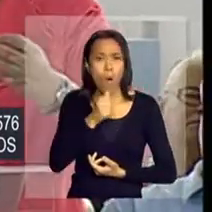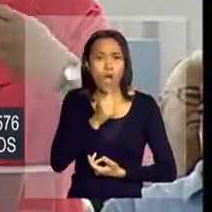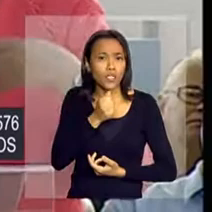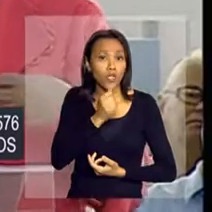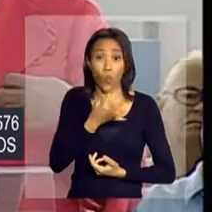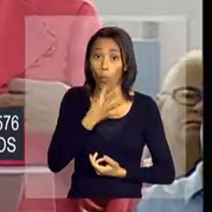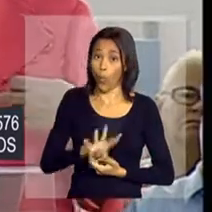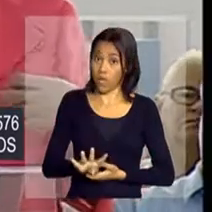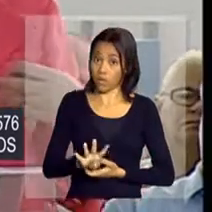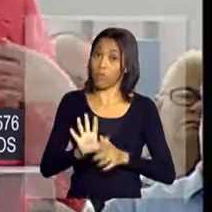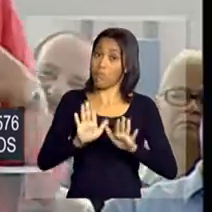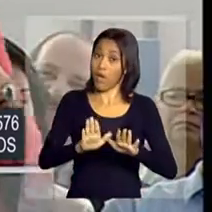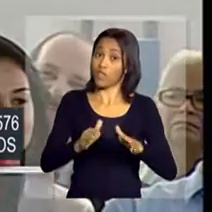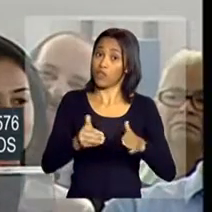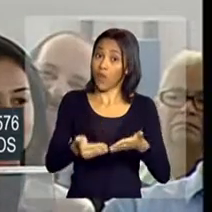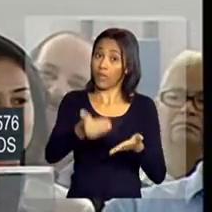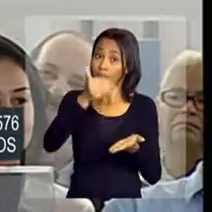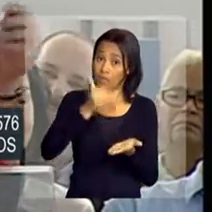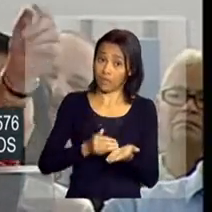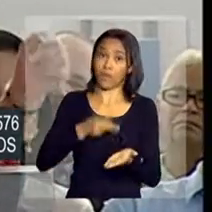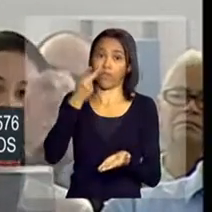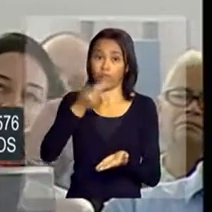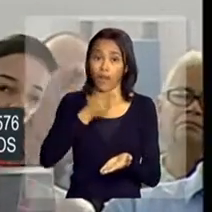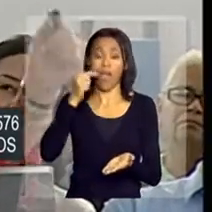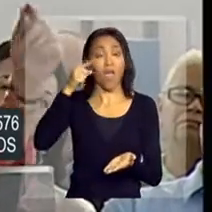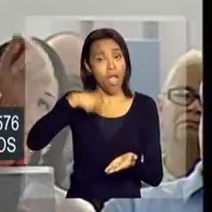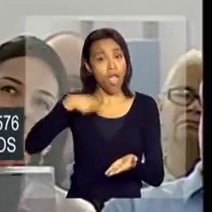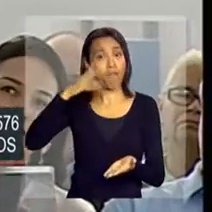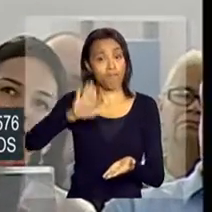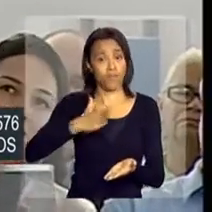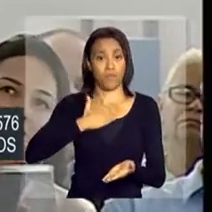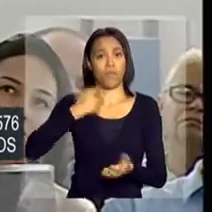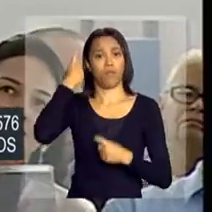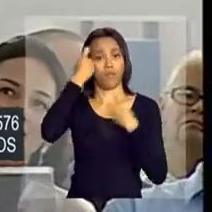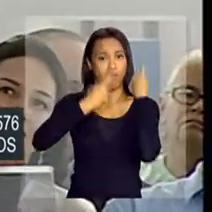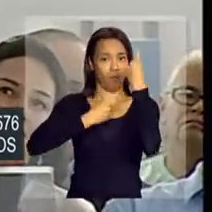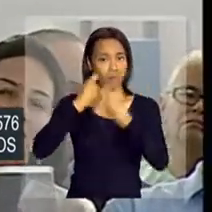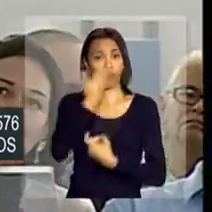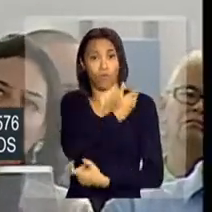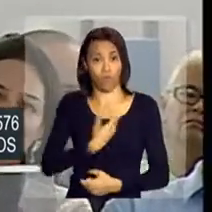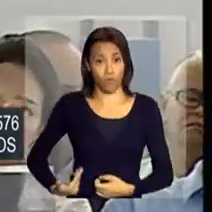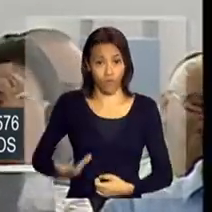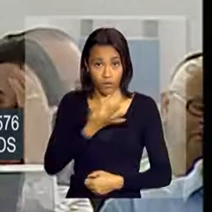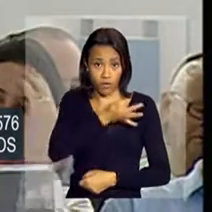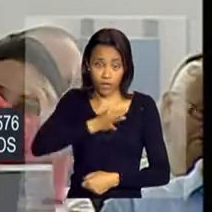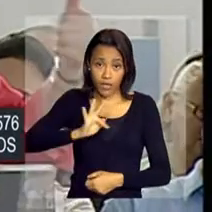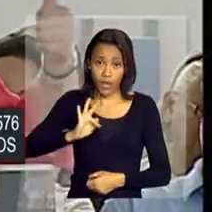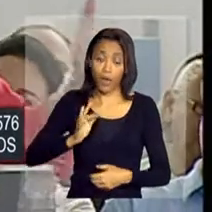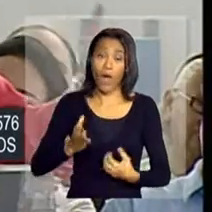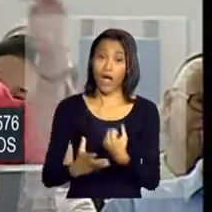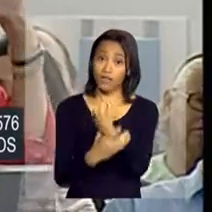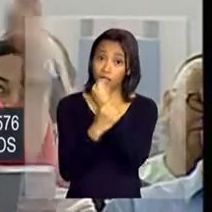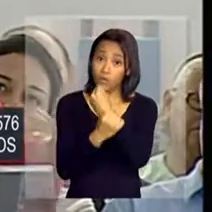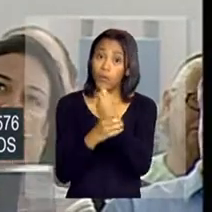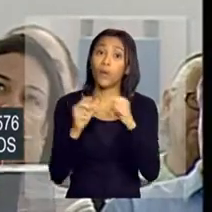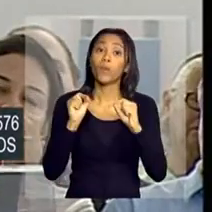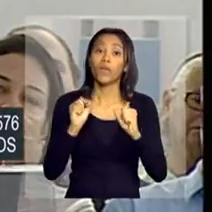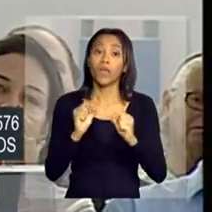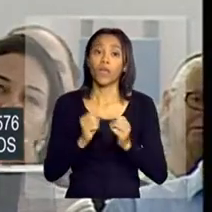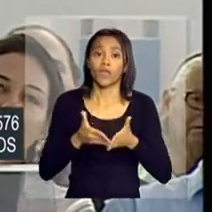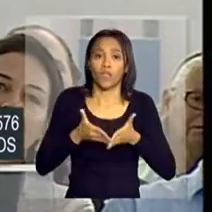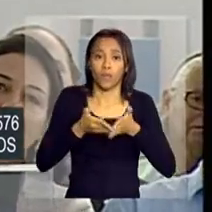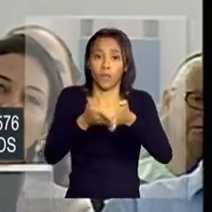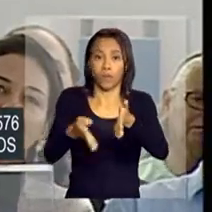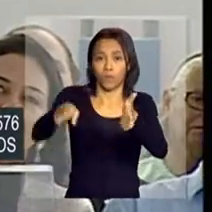eu quero só antecipar, faz parte da preocupação do governo federal assegurar que aeroportos e portos